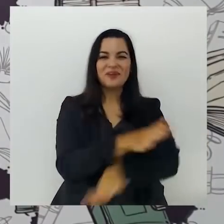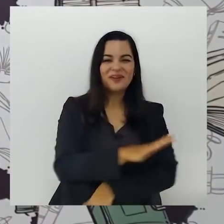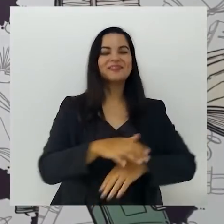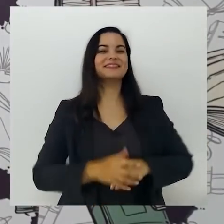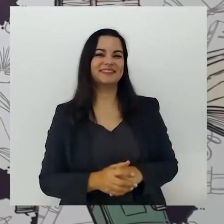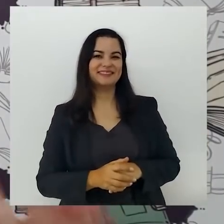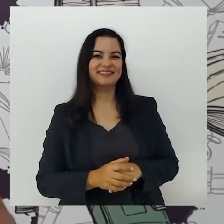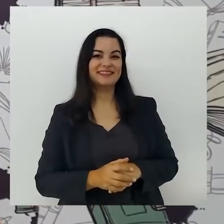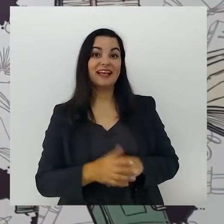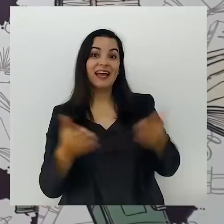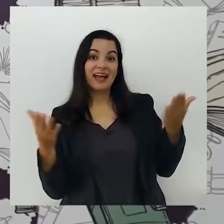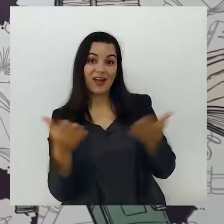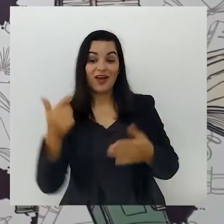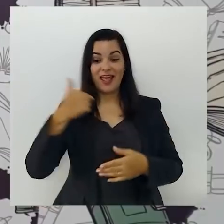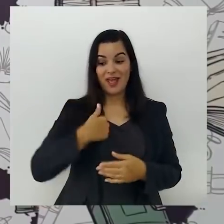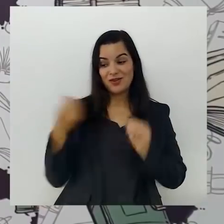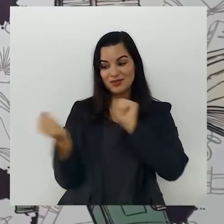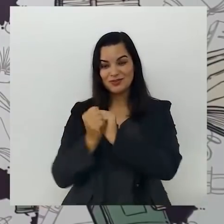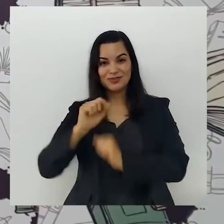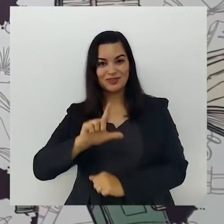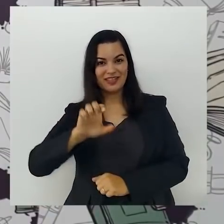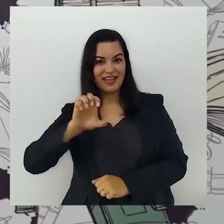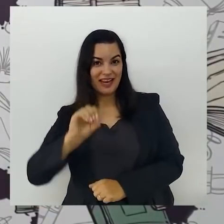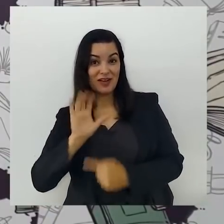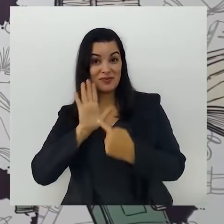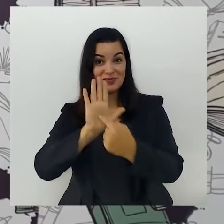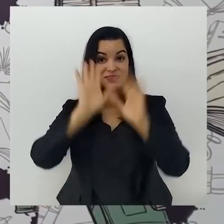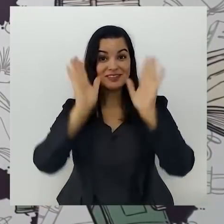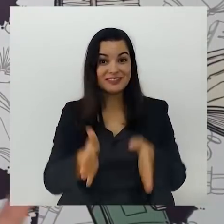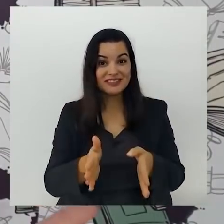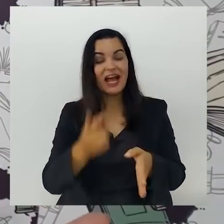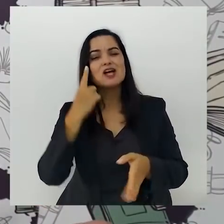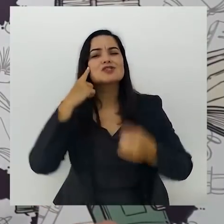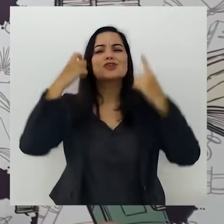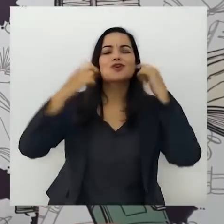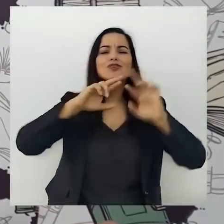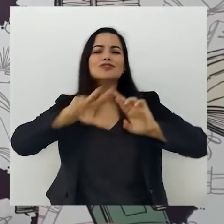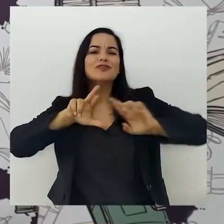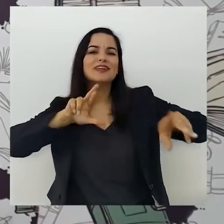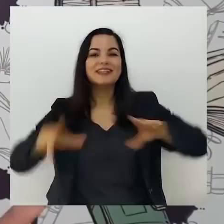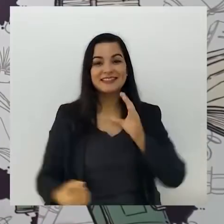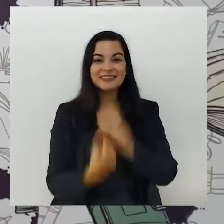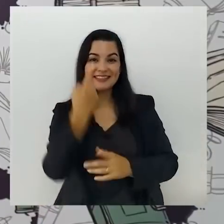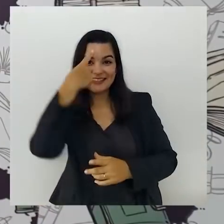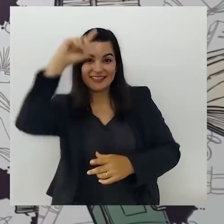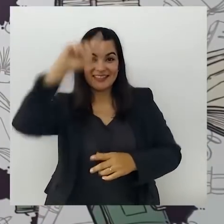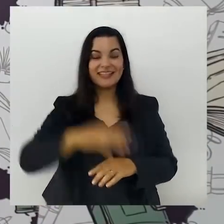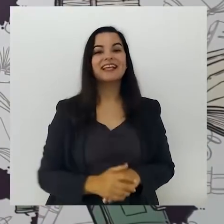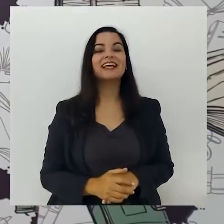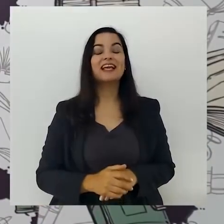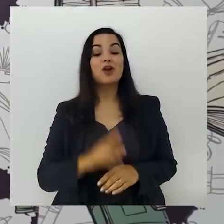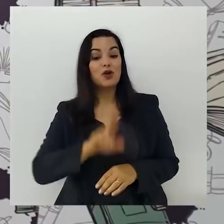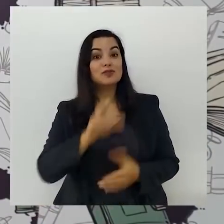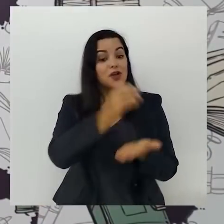Pronto! Agora que eu e o Léo já mostramos para vocês como criar diferentes sons usando copos